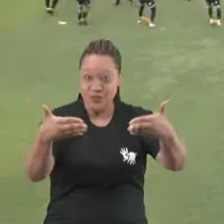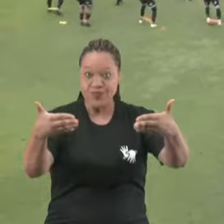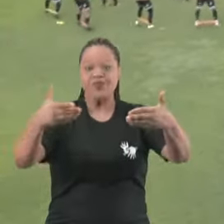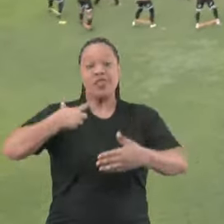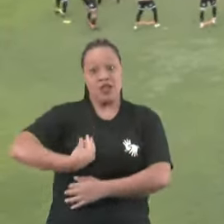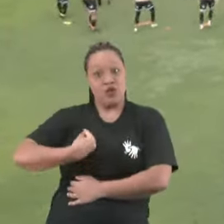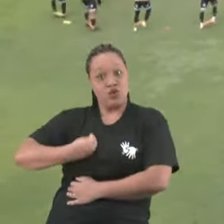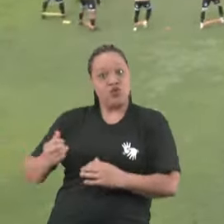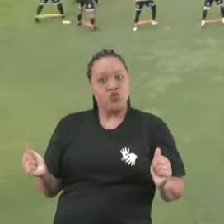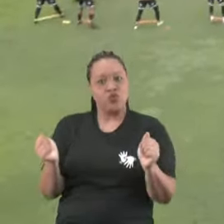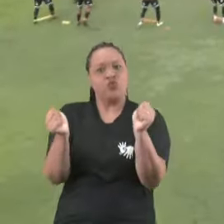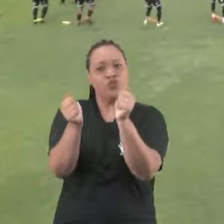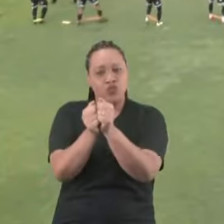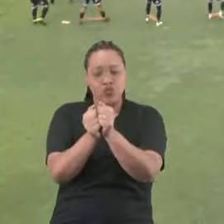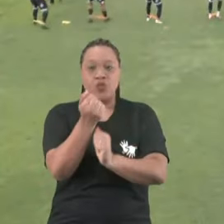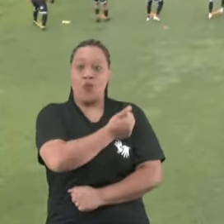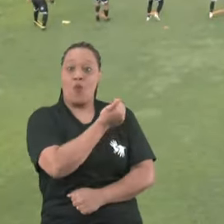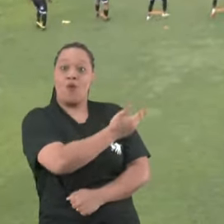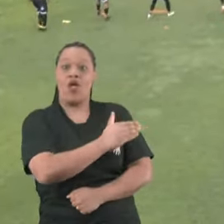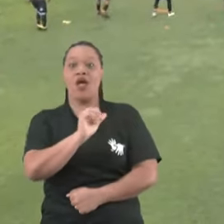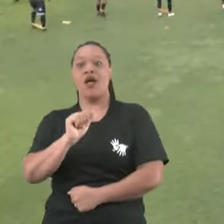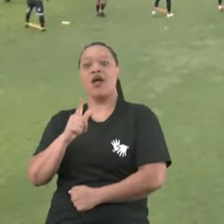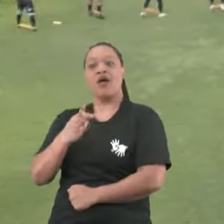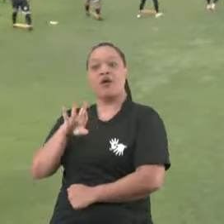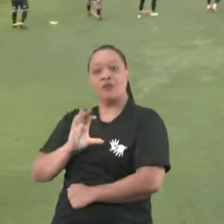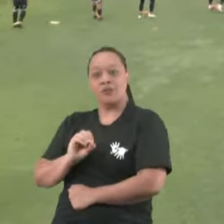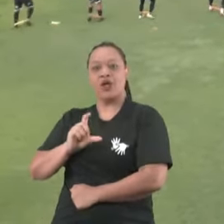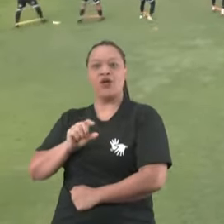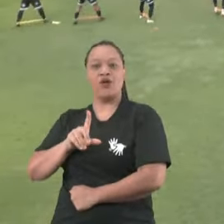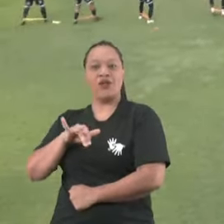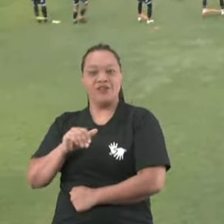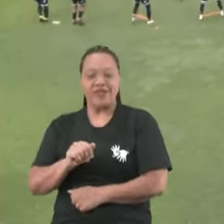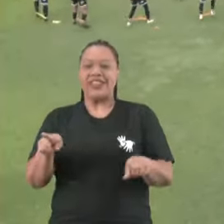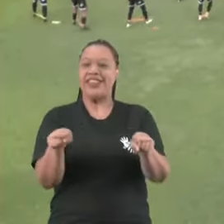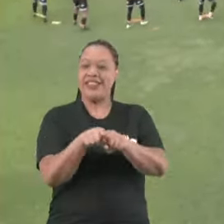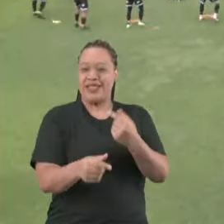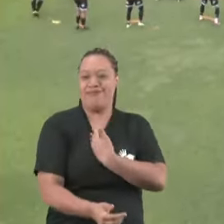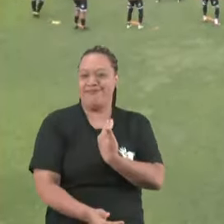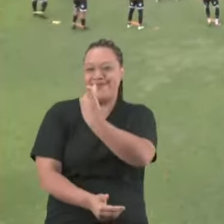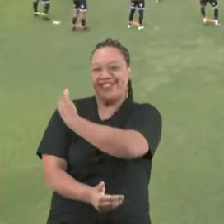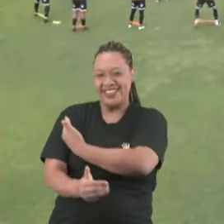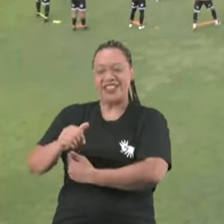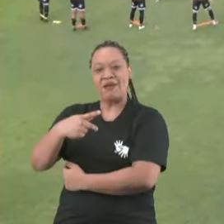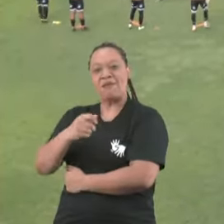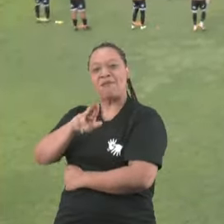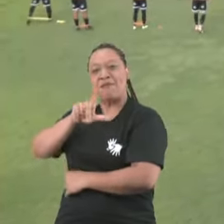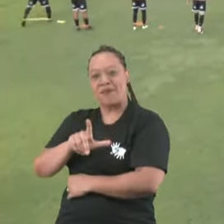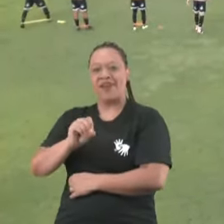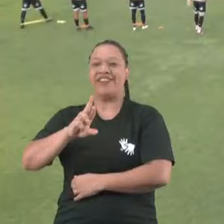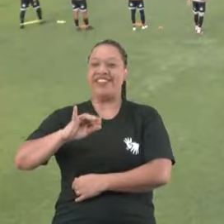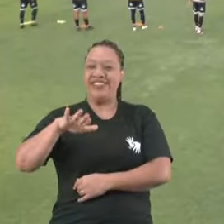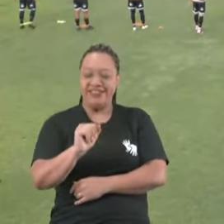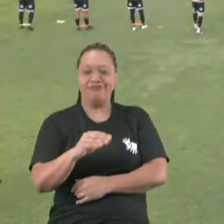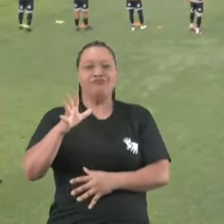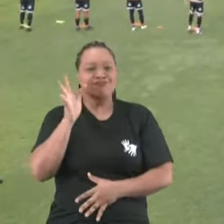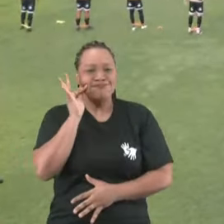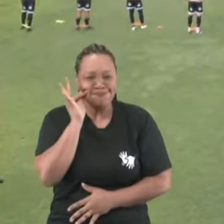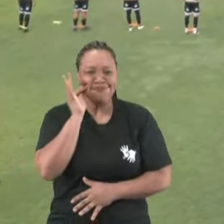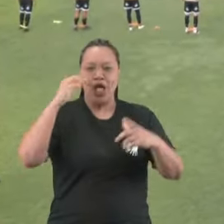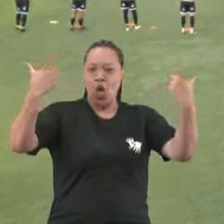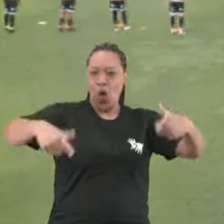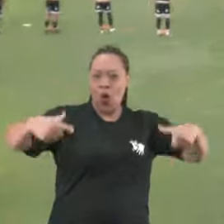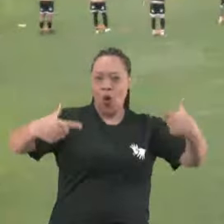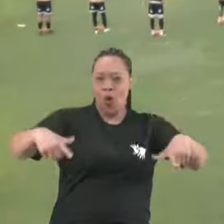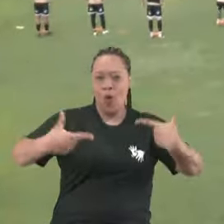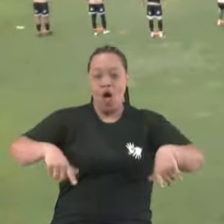Alberto Oliveira e também de Paulo Lira, que está na beira do gramado, já está acompanhando de perto,